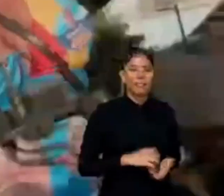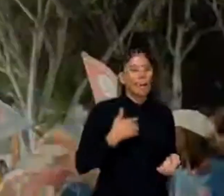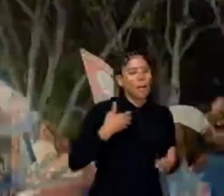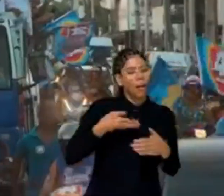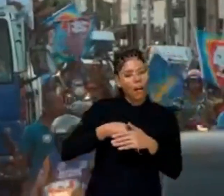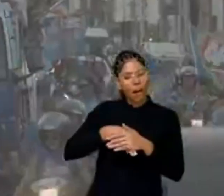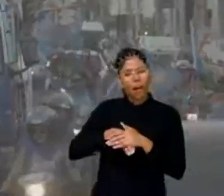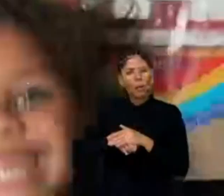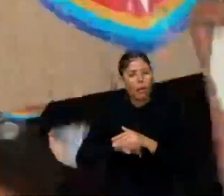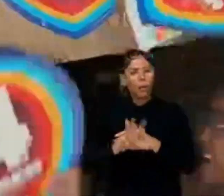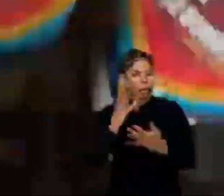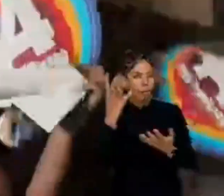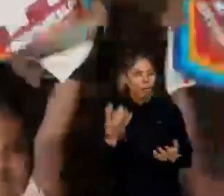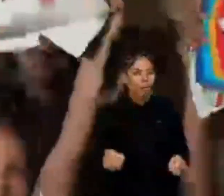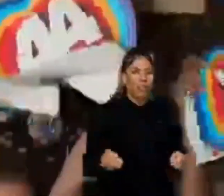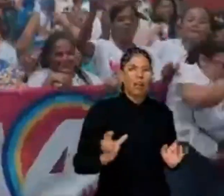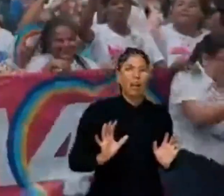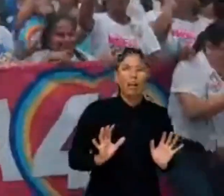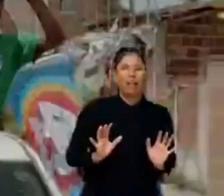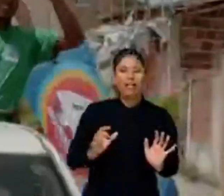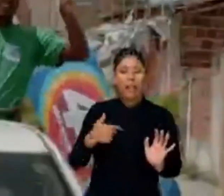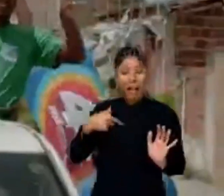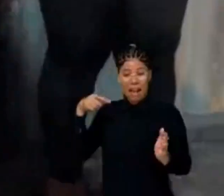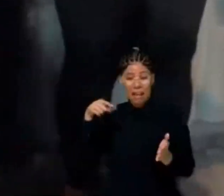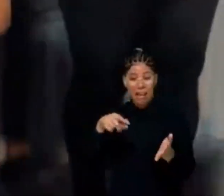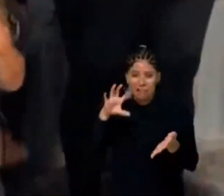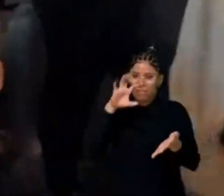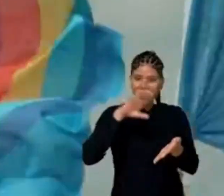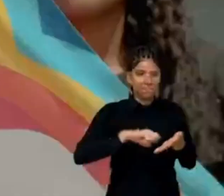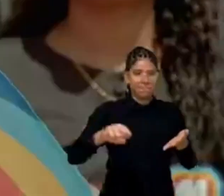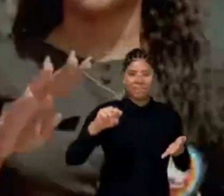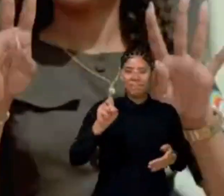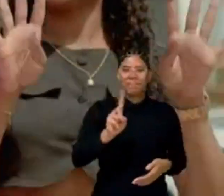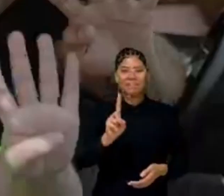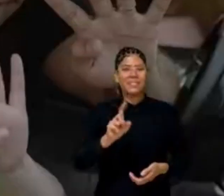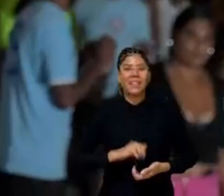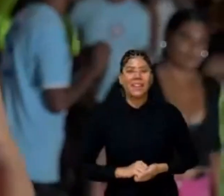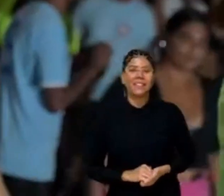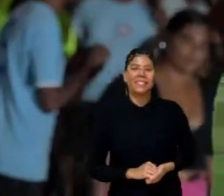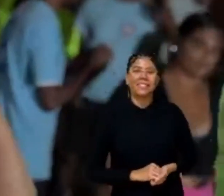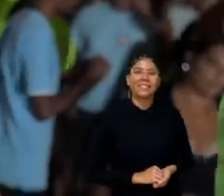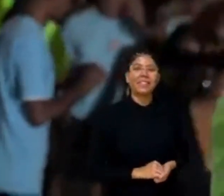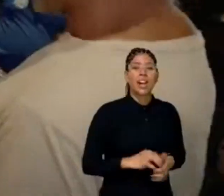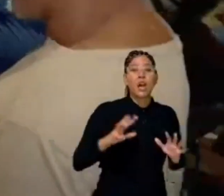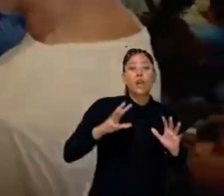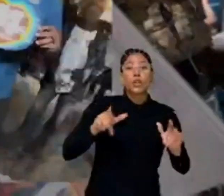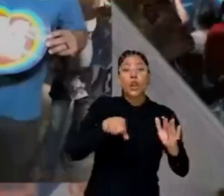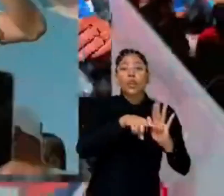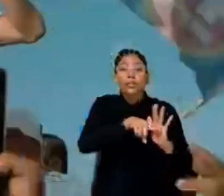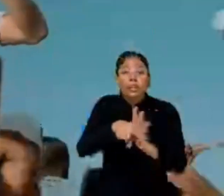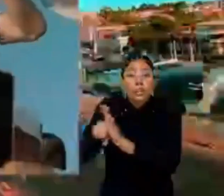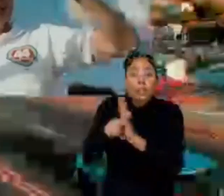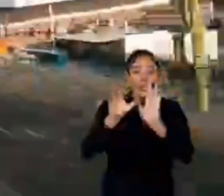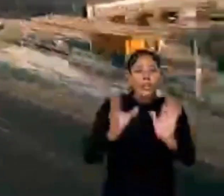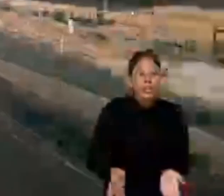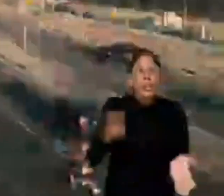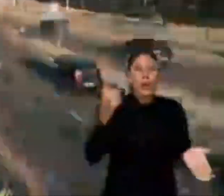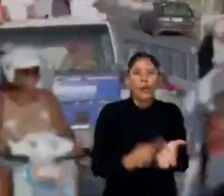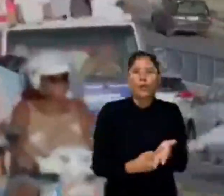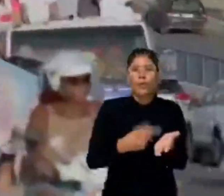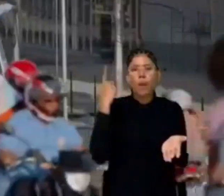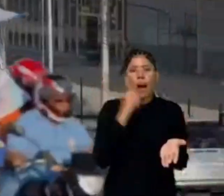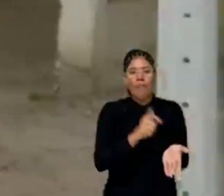levar. Acho melhor você se acostumar. Essa daqui você não consegue levar. Todas as